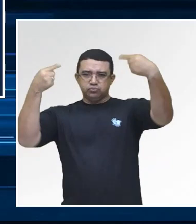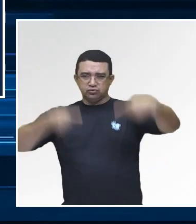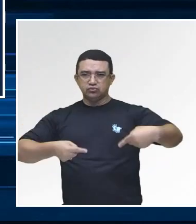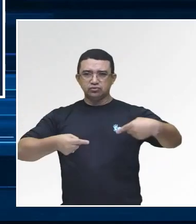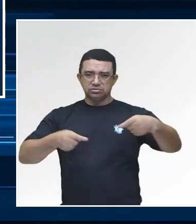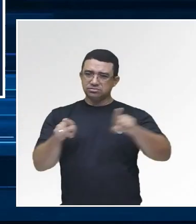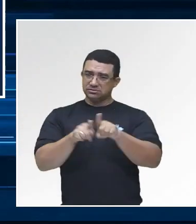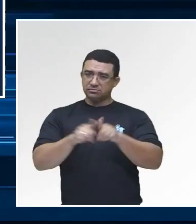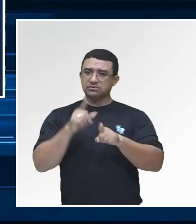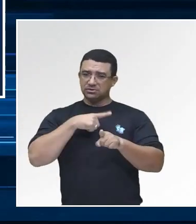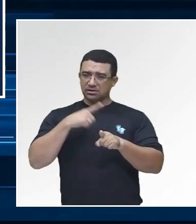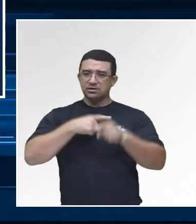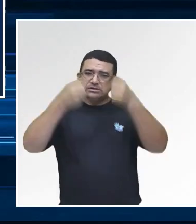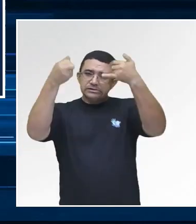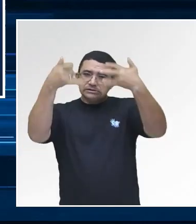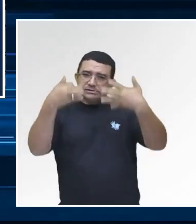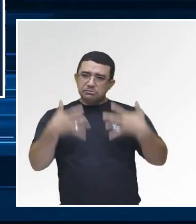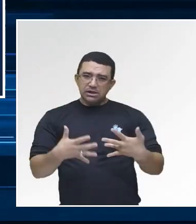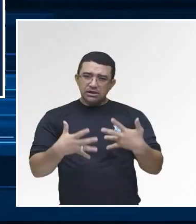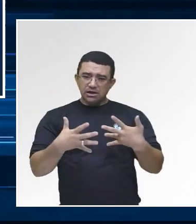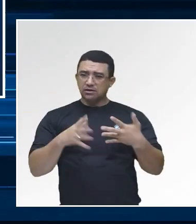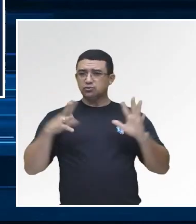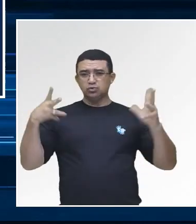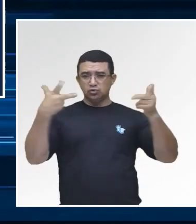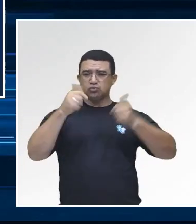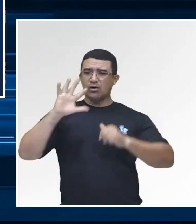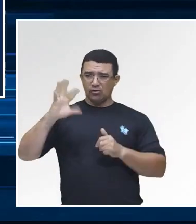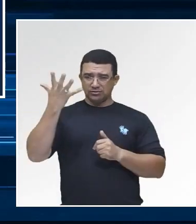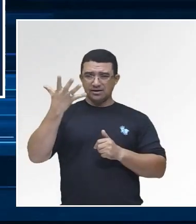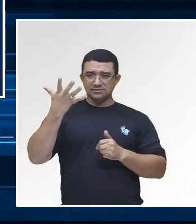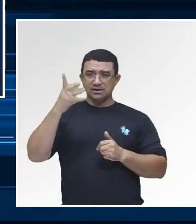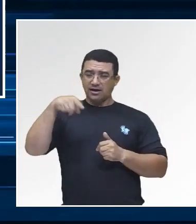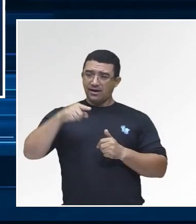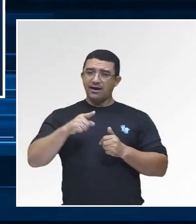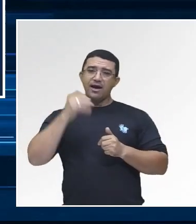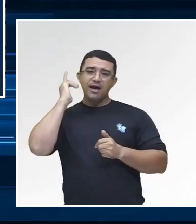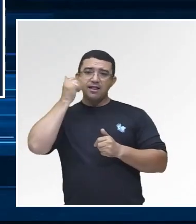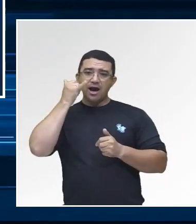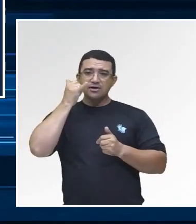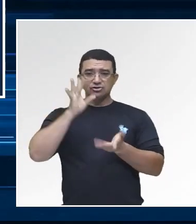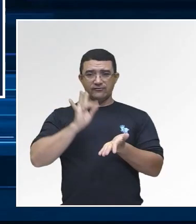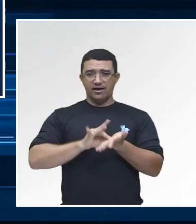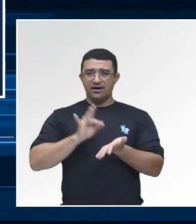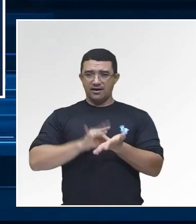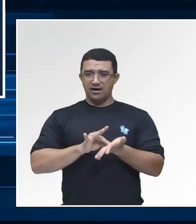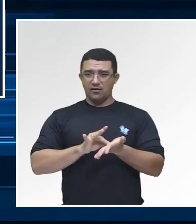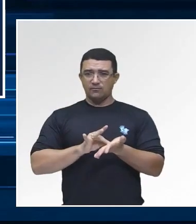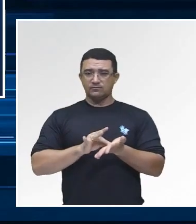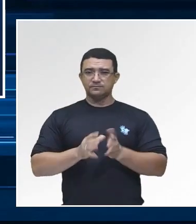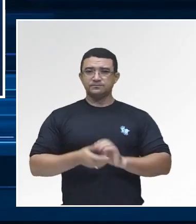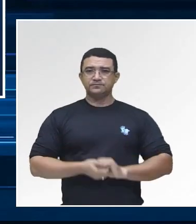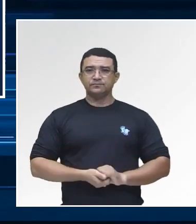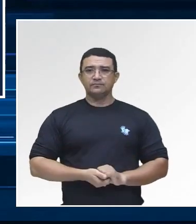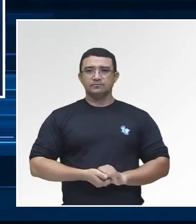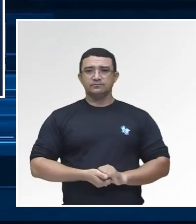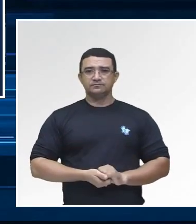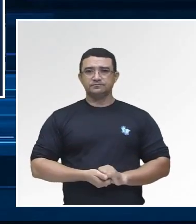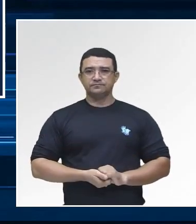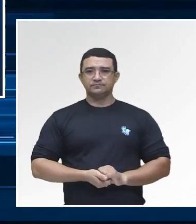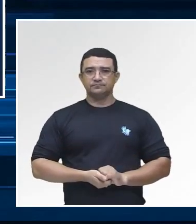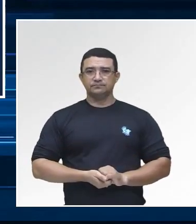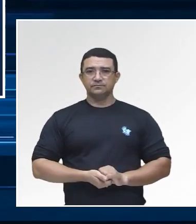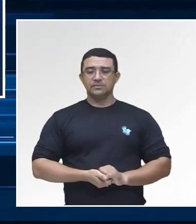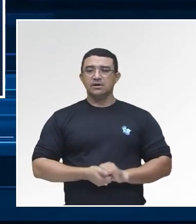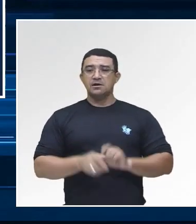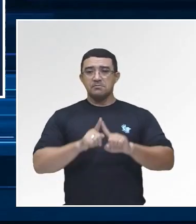jogos? Então, é real também. Então, uma narrativa não necessariamente ela tem que ser fictícia, ela